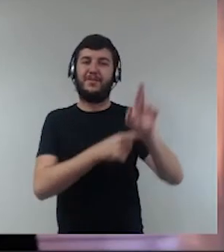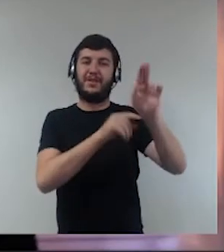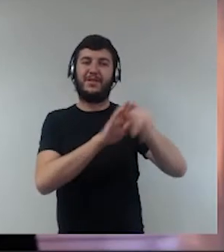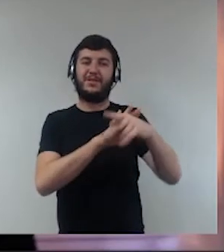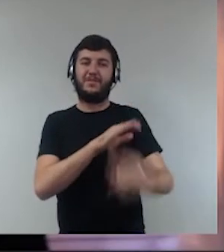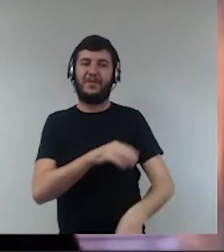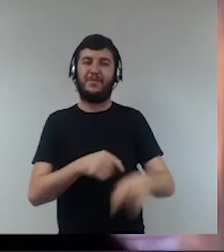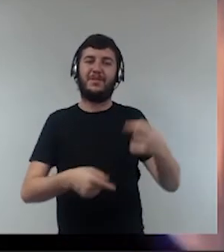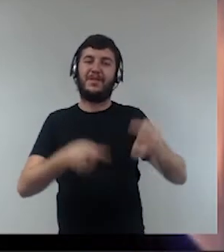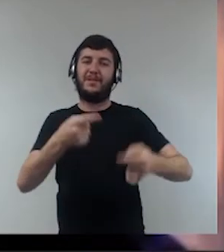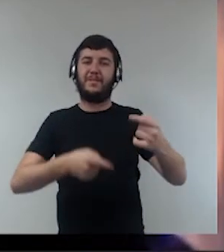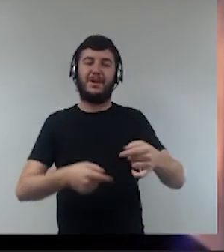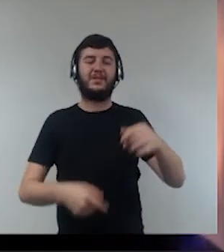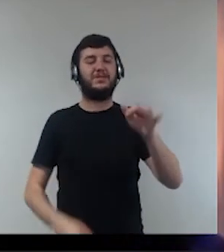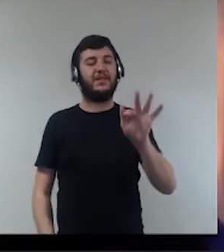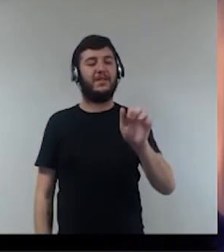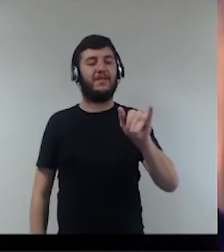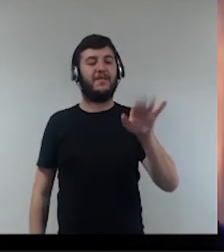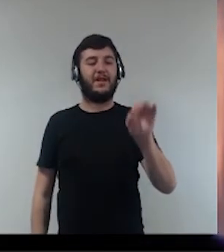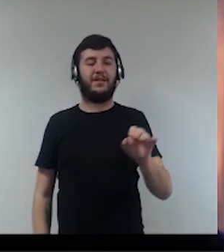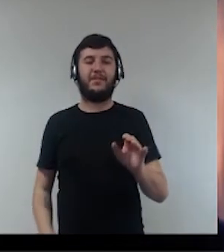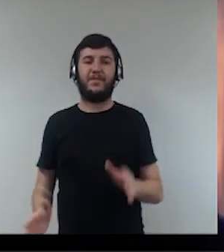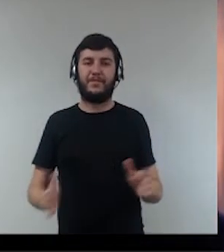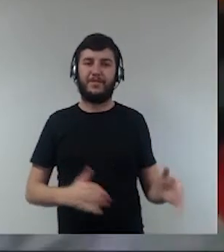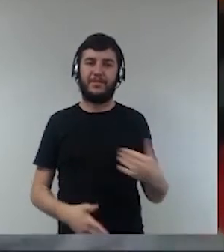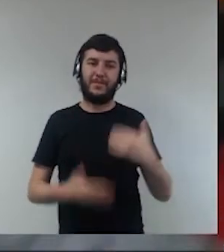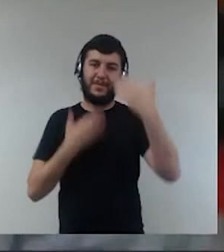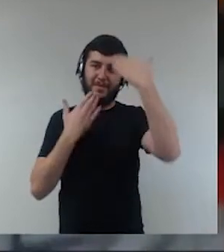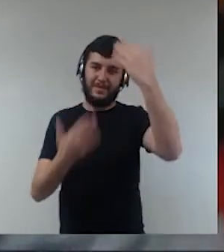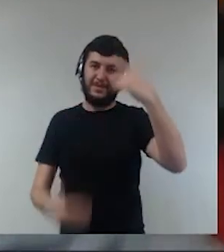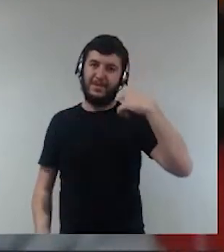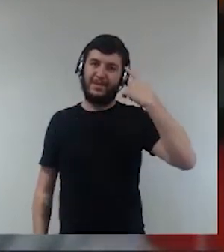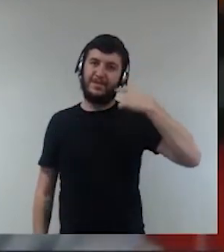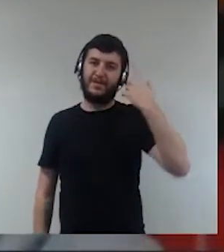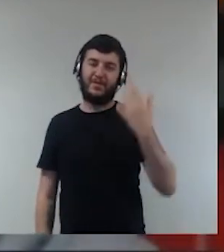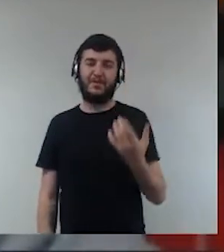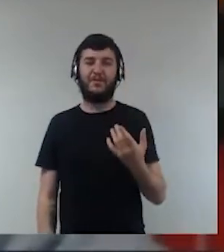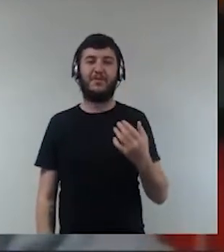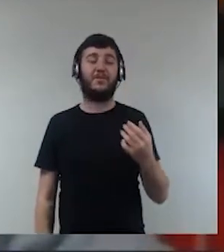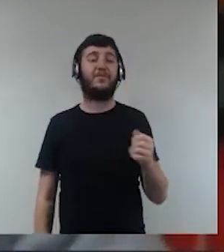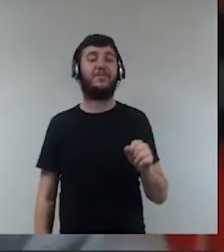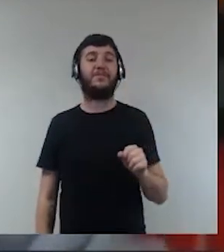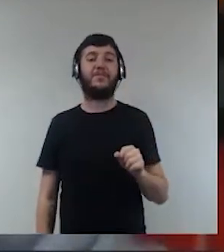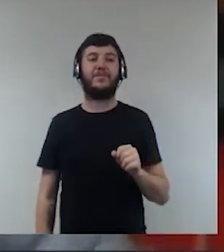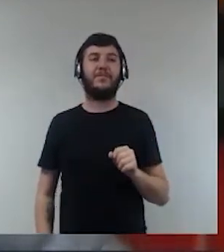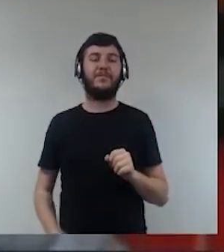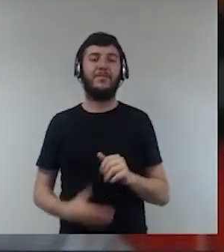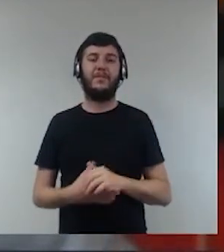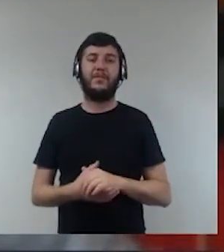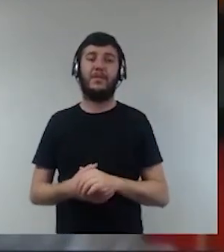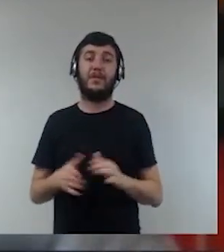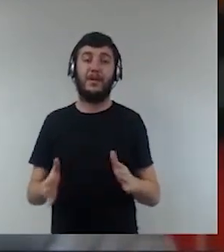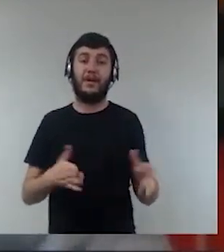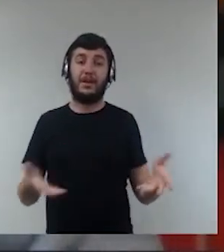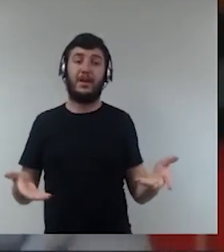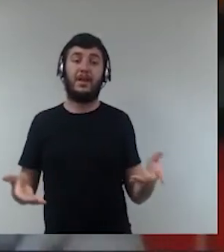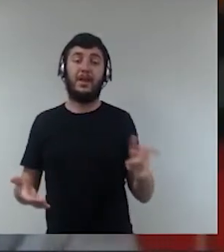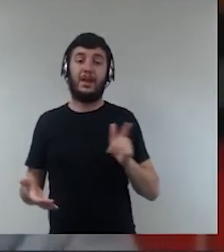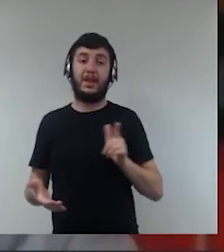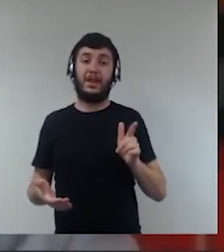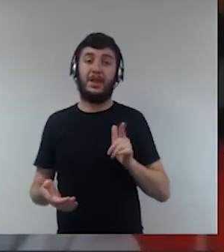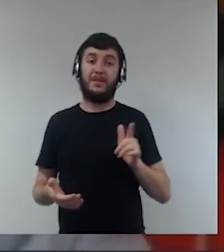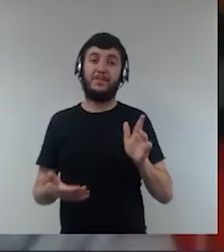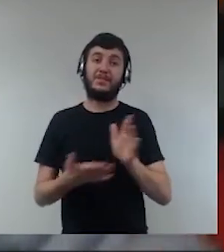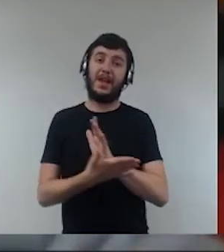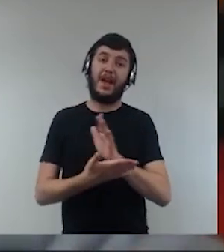obrigado. Muito obrigado, doutor Ronaldo Kremer. Nós temos alguns minutos